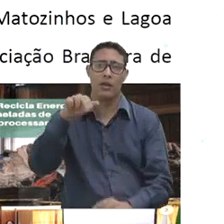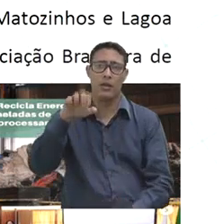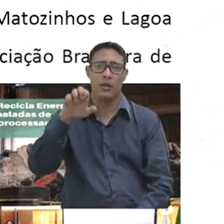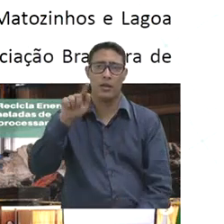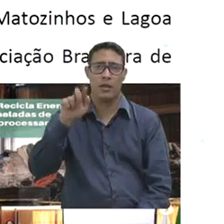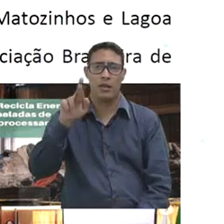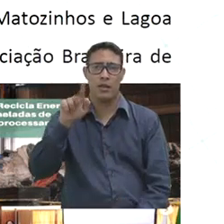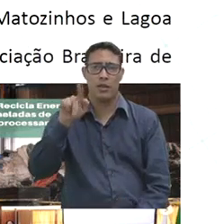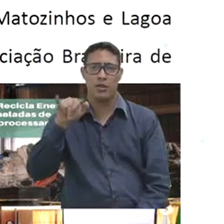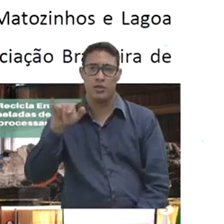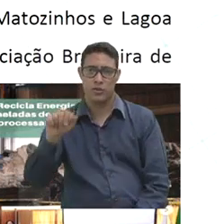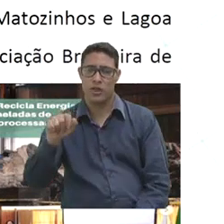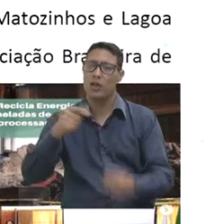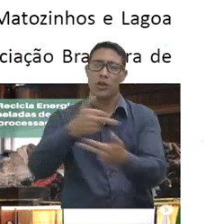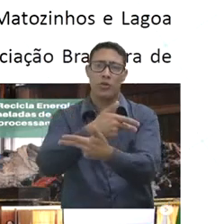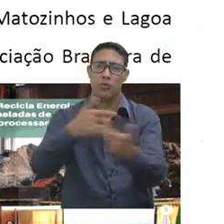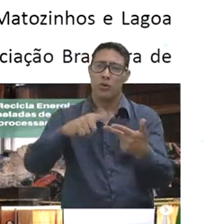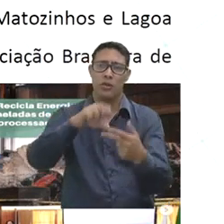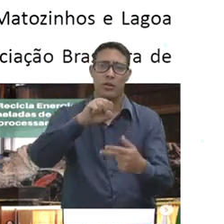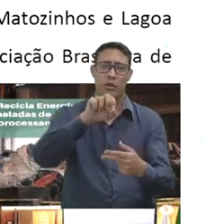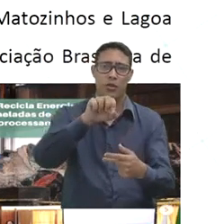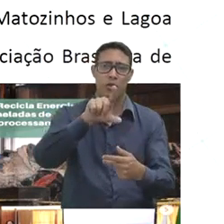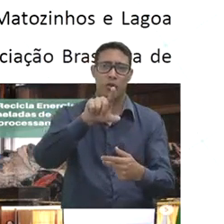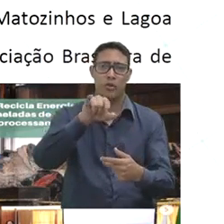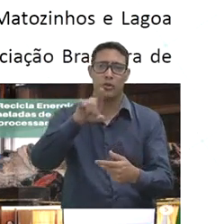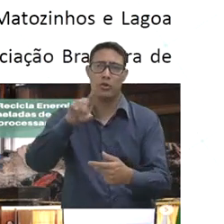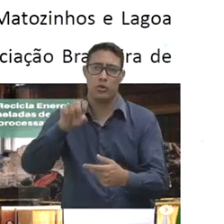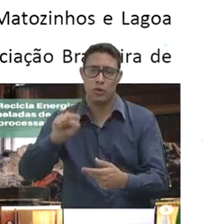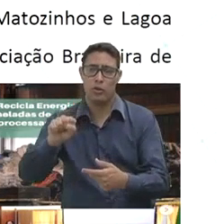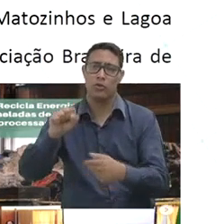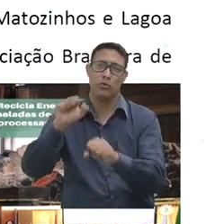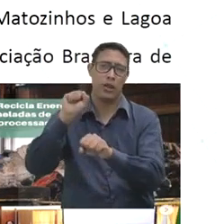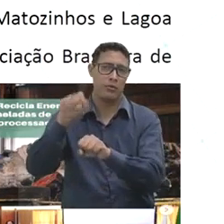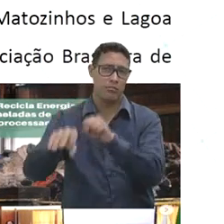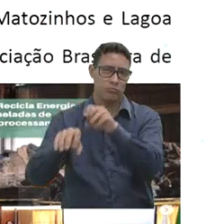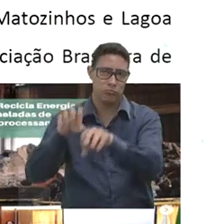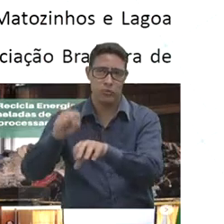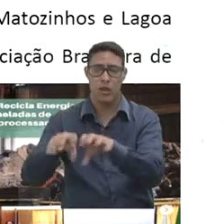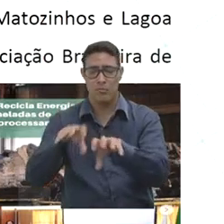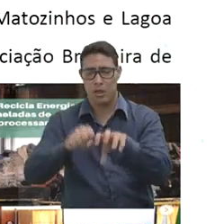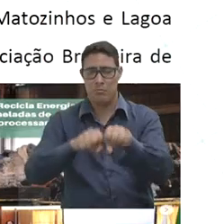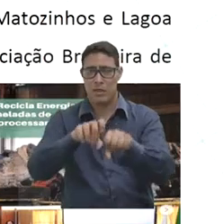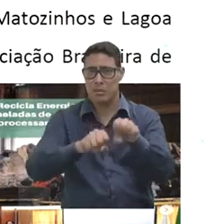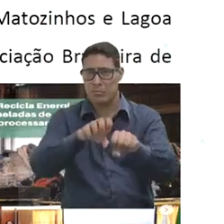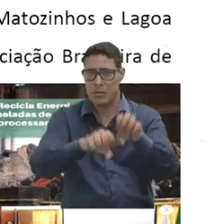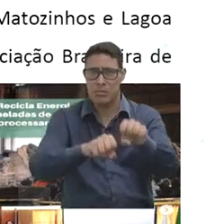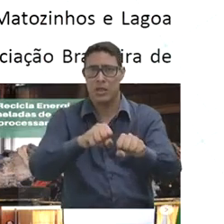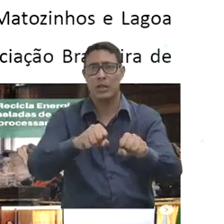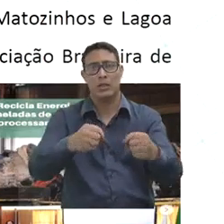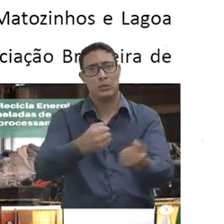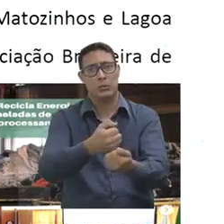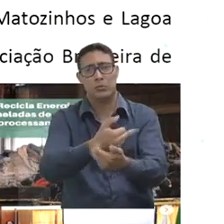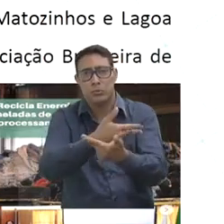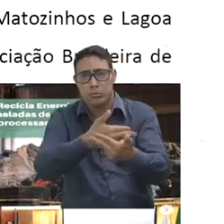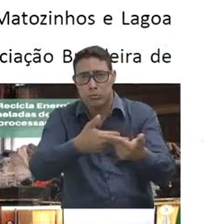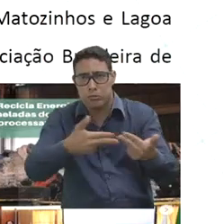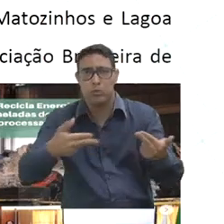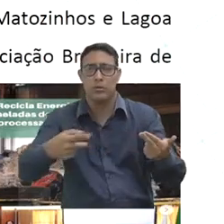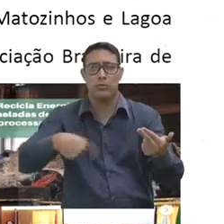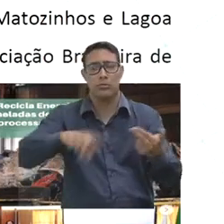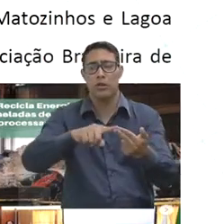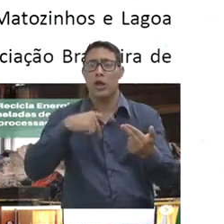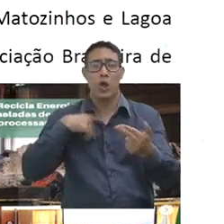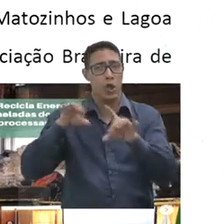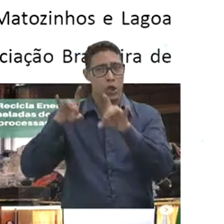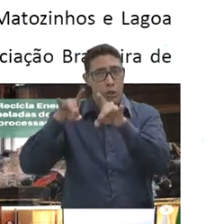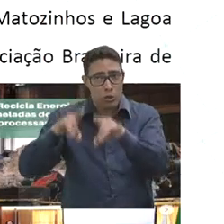após a triagem é para coleta seletiva com as associações catadores do que resta desse processo seja